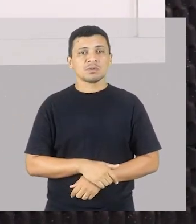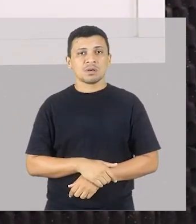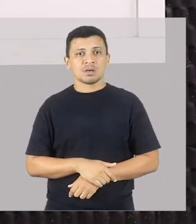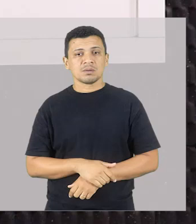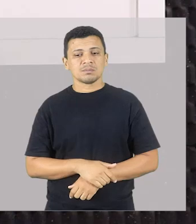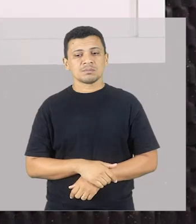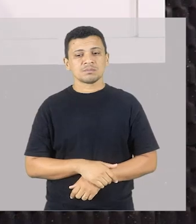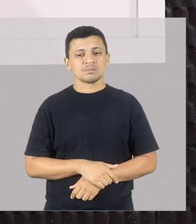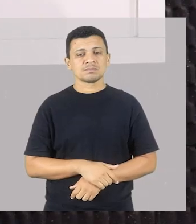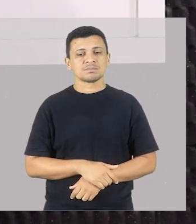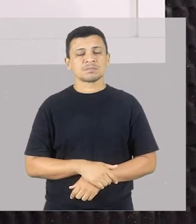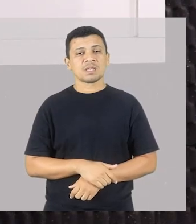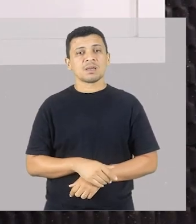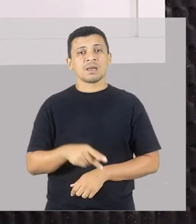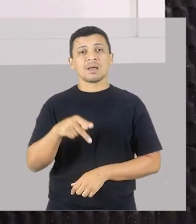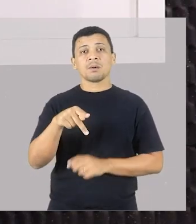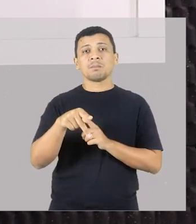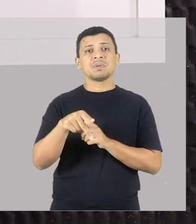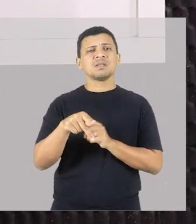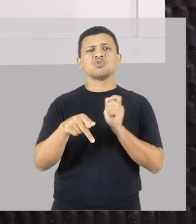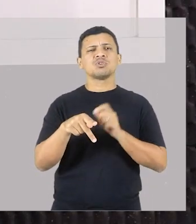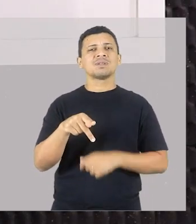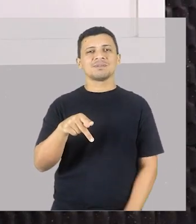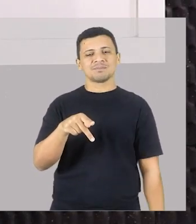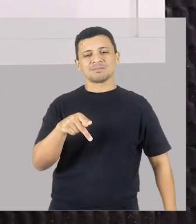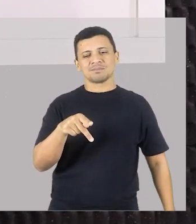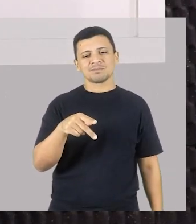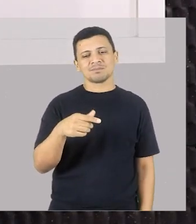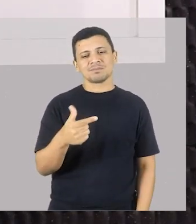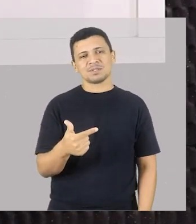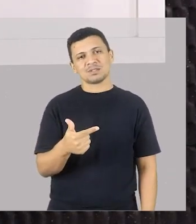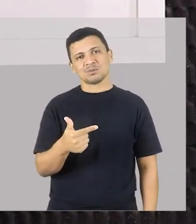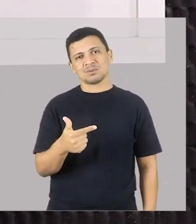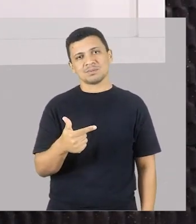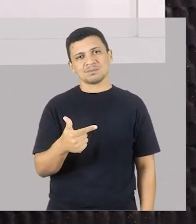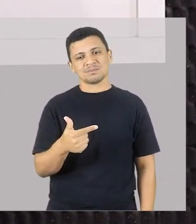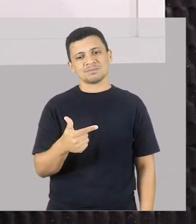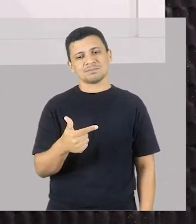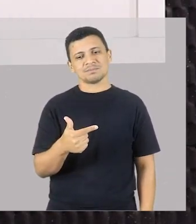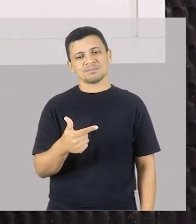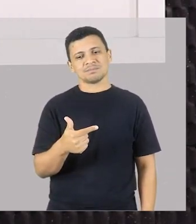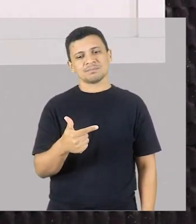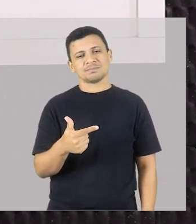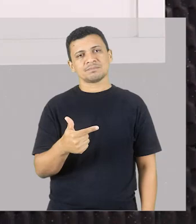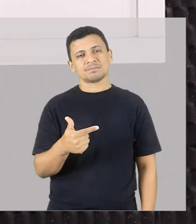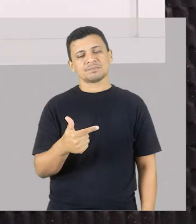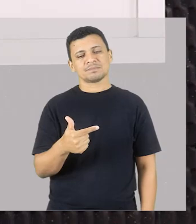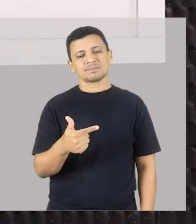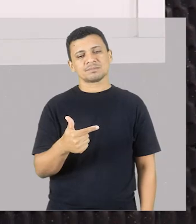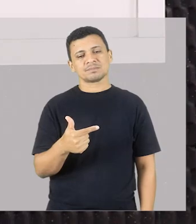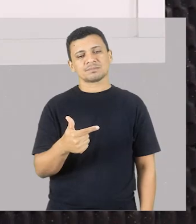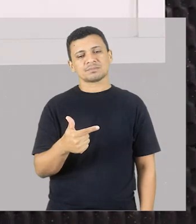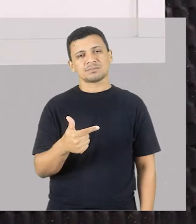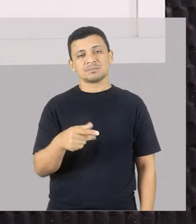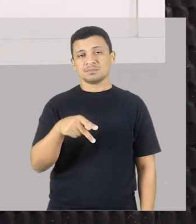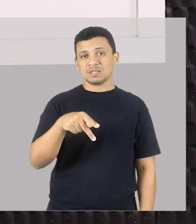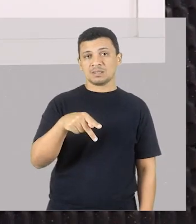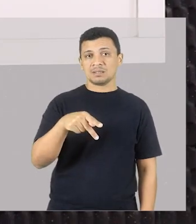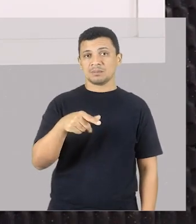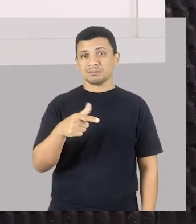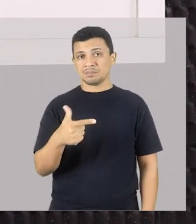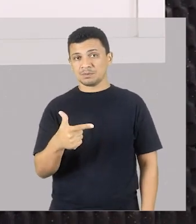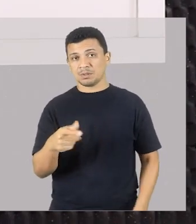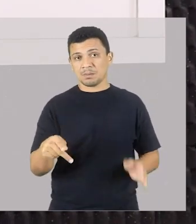os meninos é uma permutação de 2. É isso? Porque aqui é dos homens,